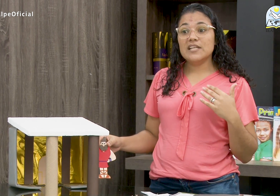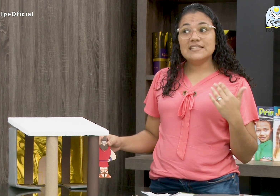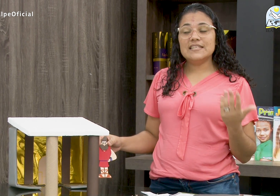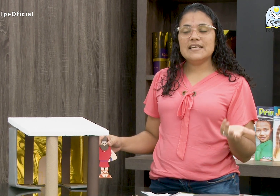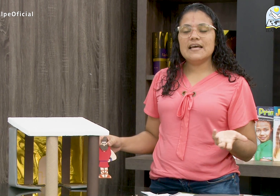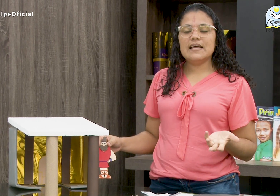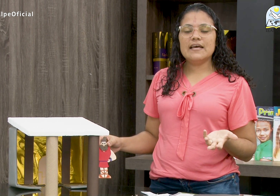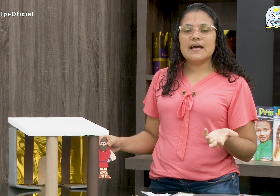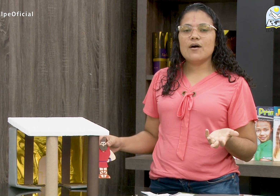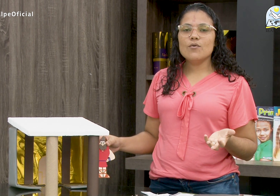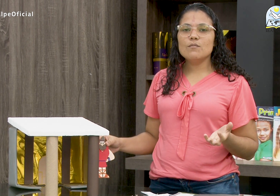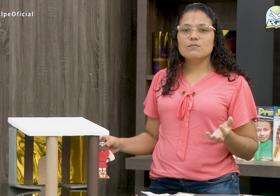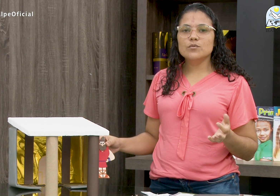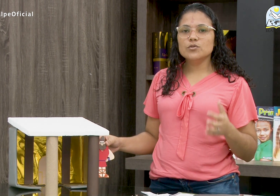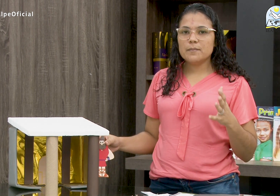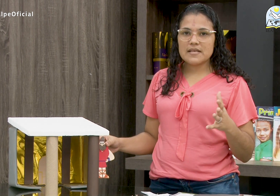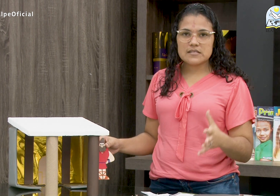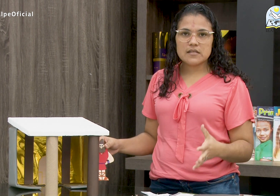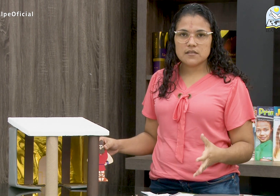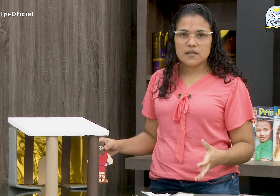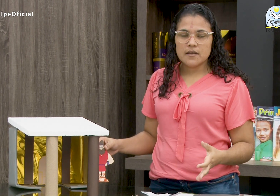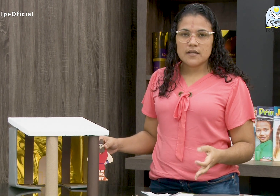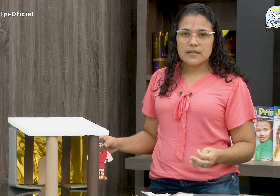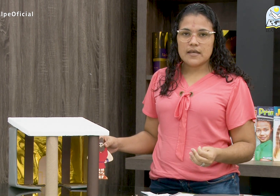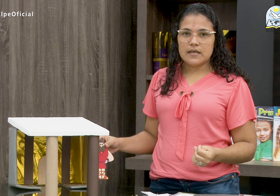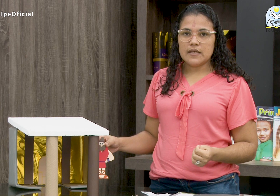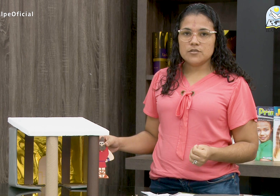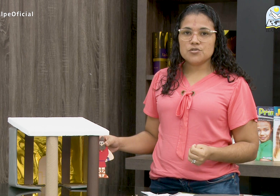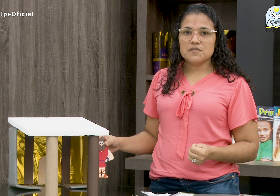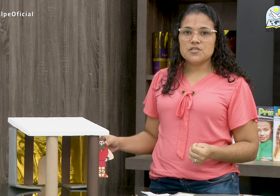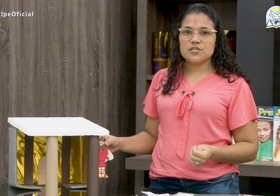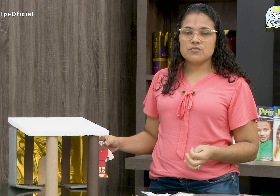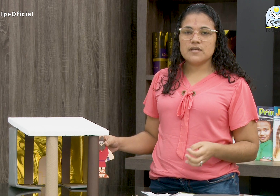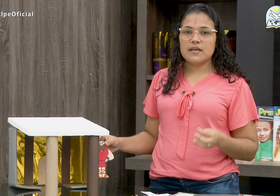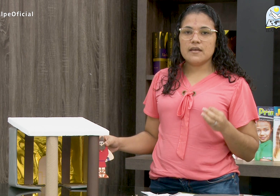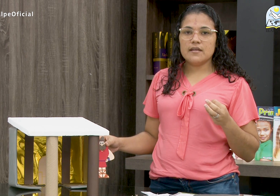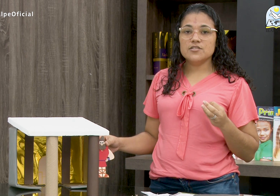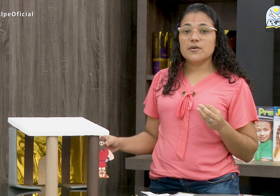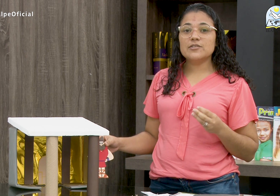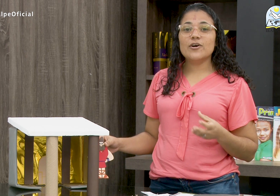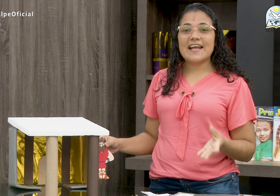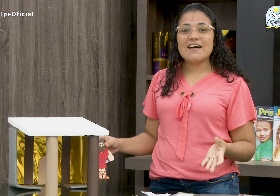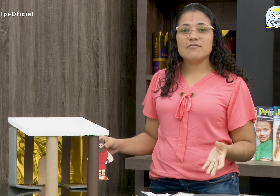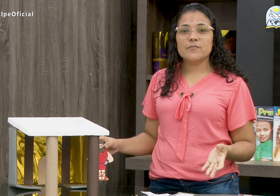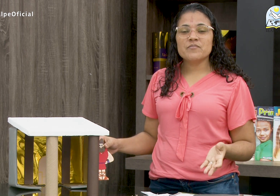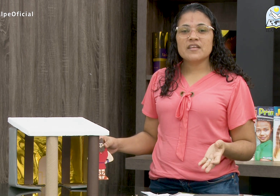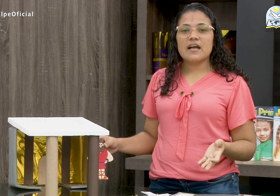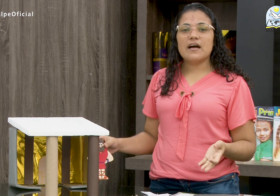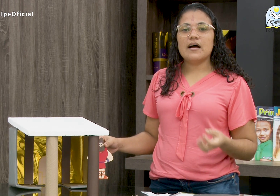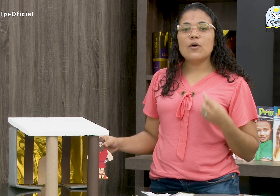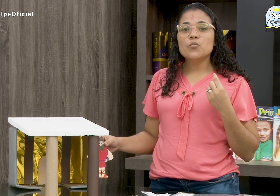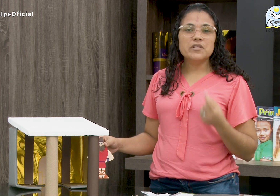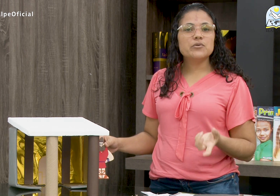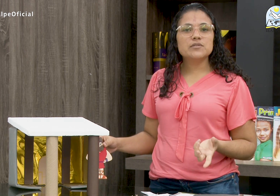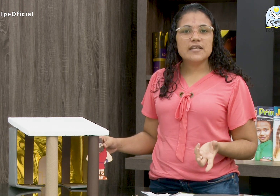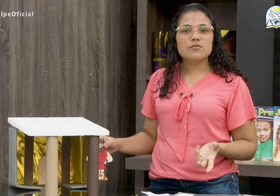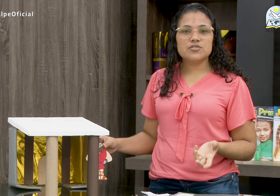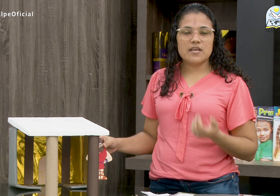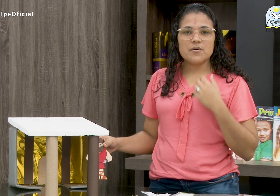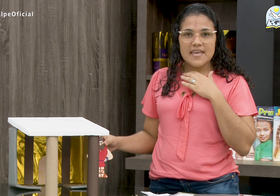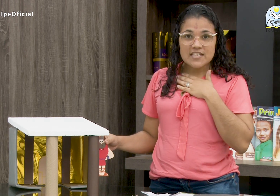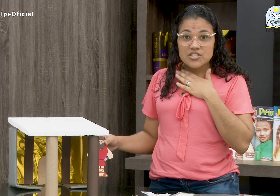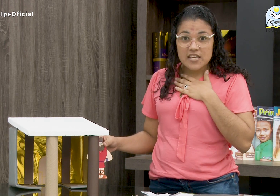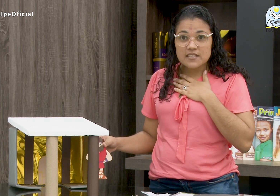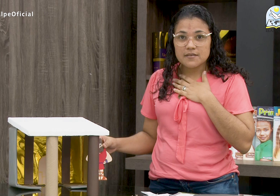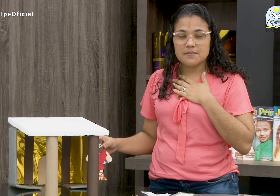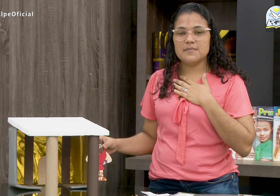a idolatria, ela era algo muito presente entre os filisteus, né? Eles não adoravam ao único Deus, que é